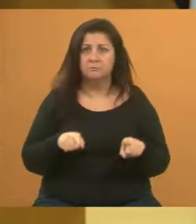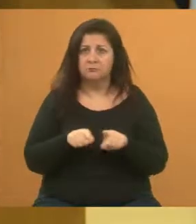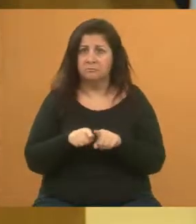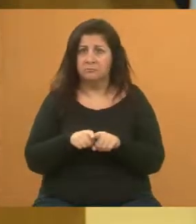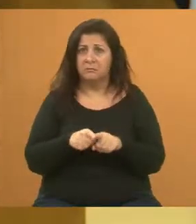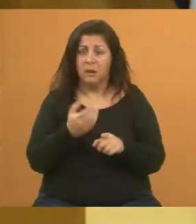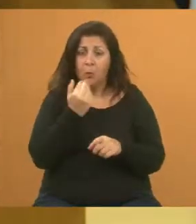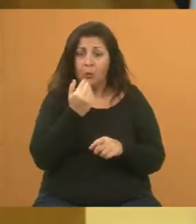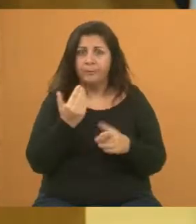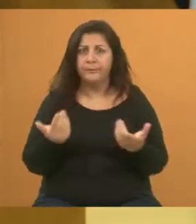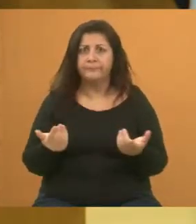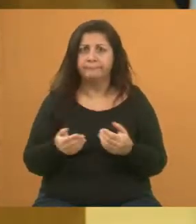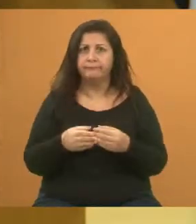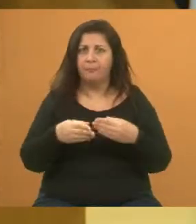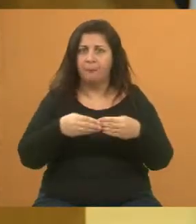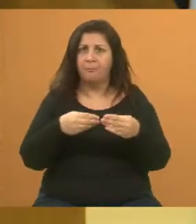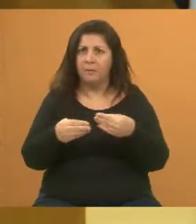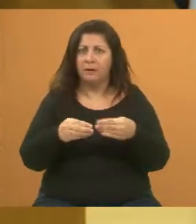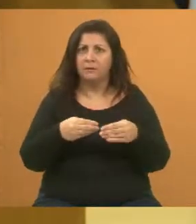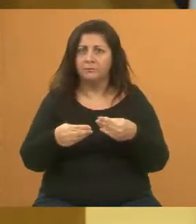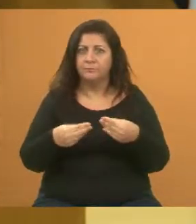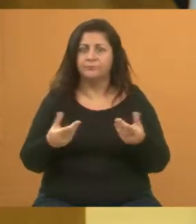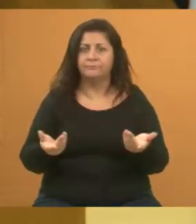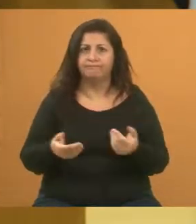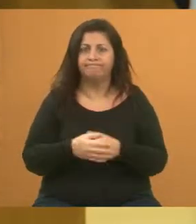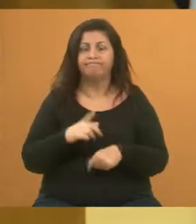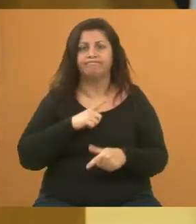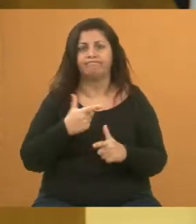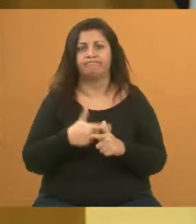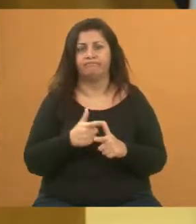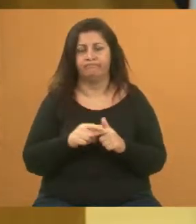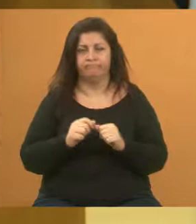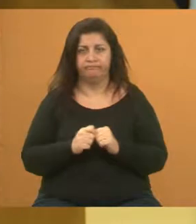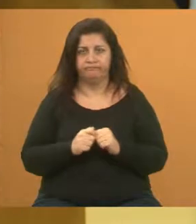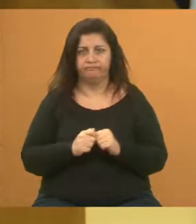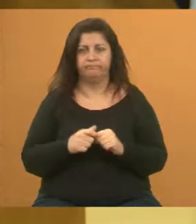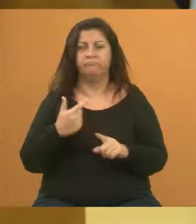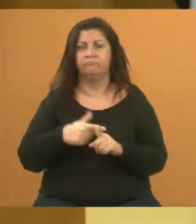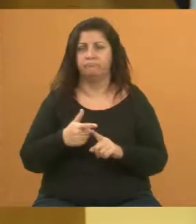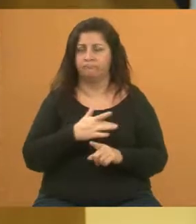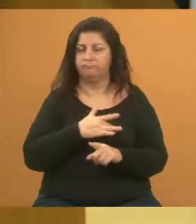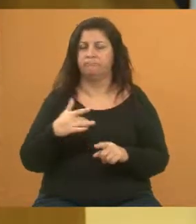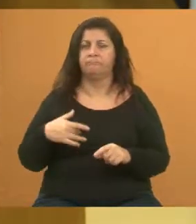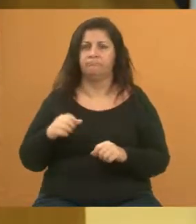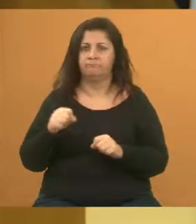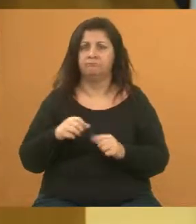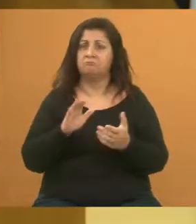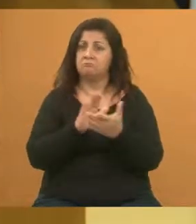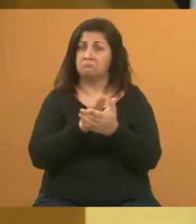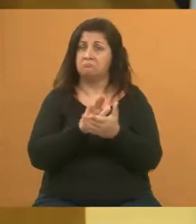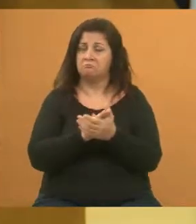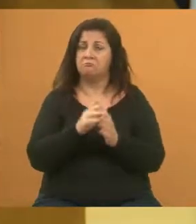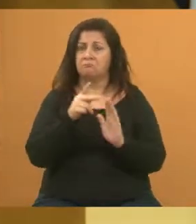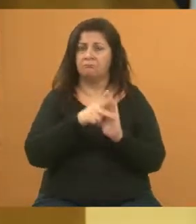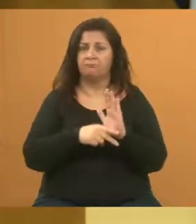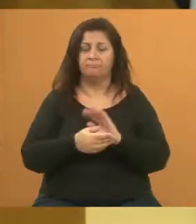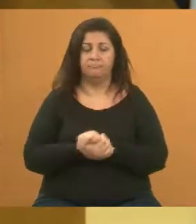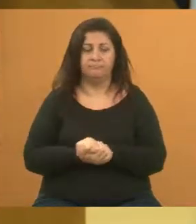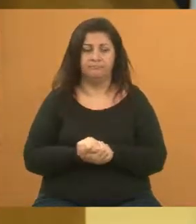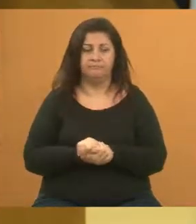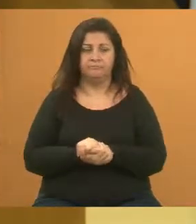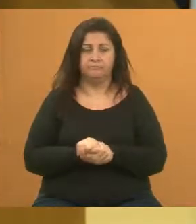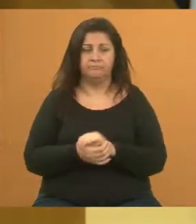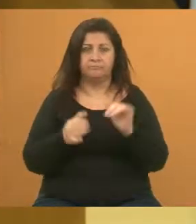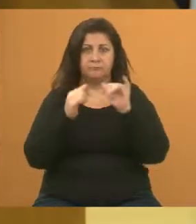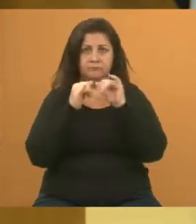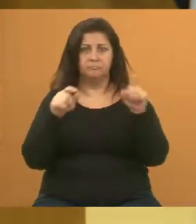acaba ingerindo aquilo lá, ele também pode ter um grande problema. Então é um problema de saúde também. Então eu parabenizo a Sônia aqui, e visando também